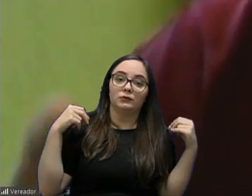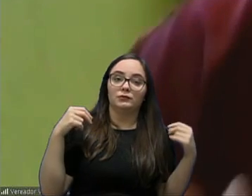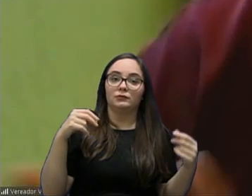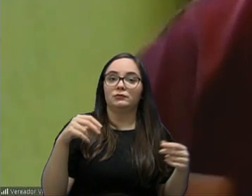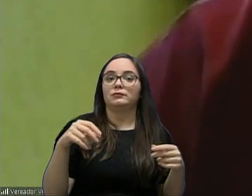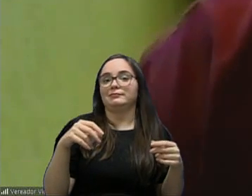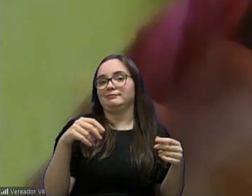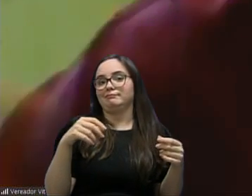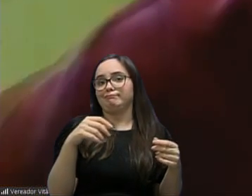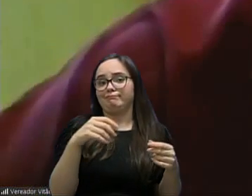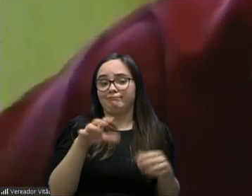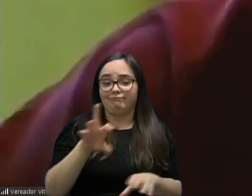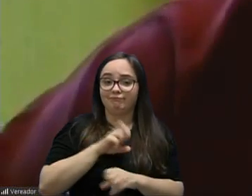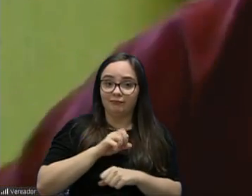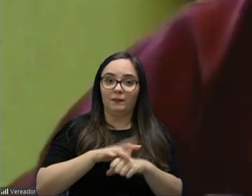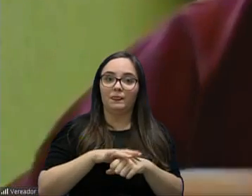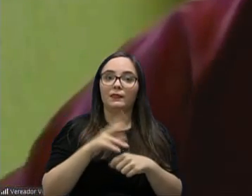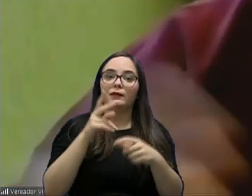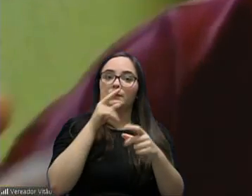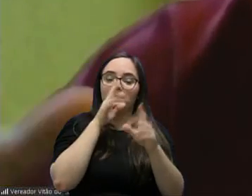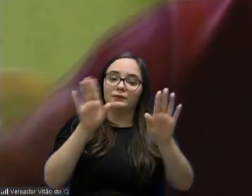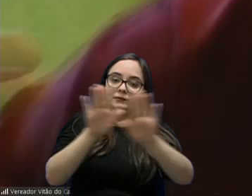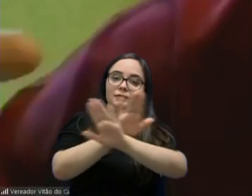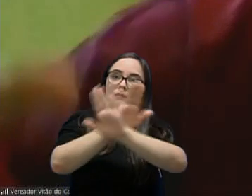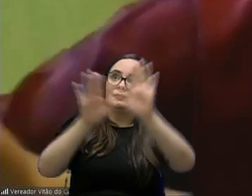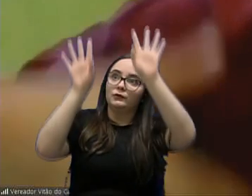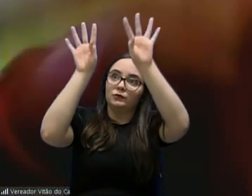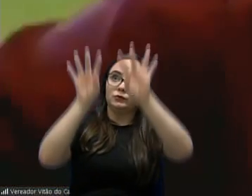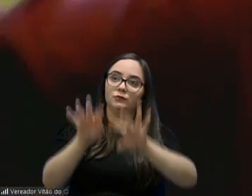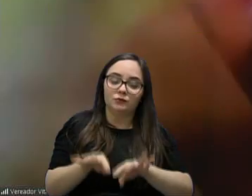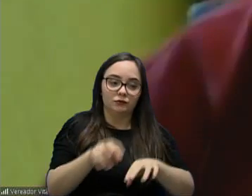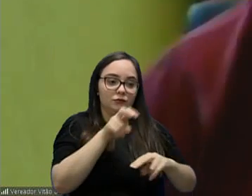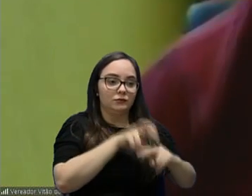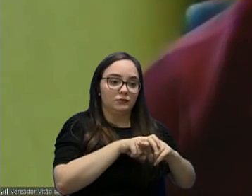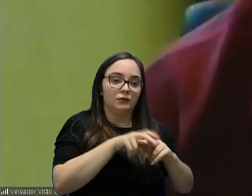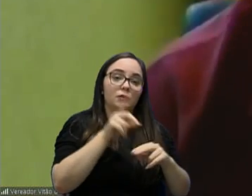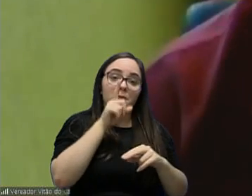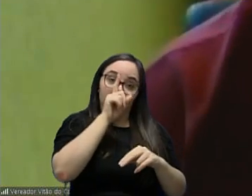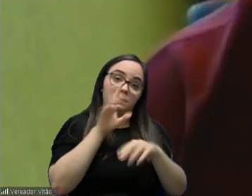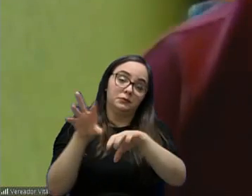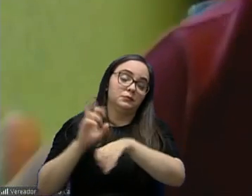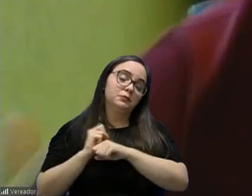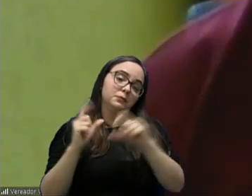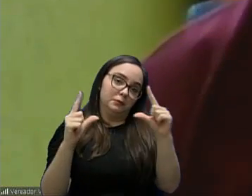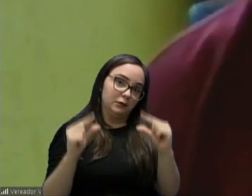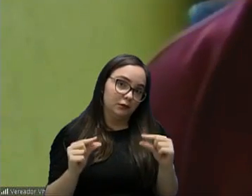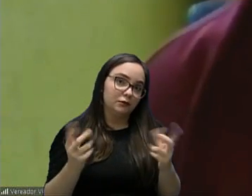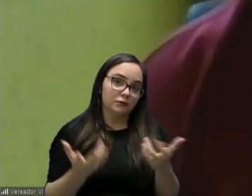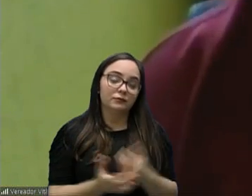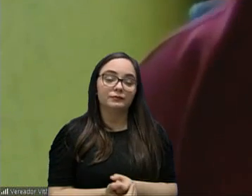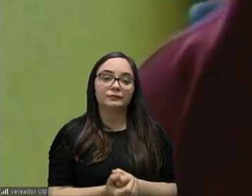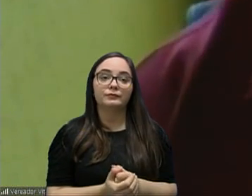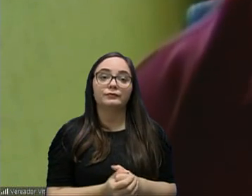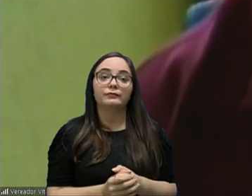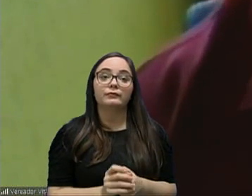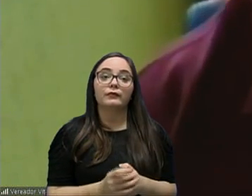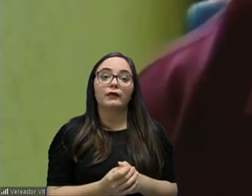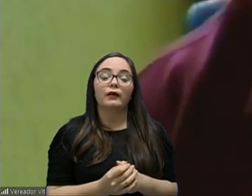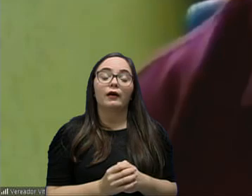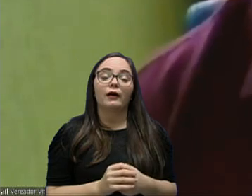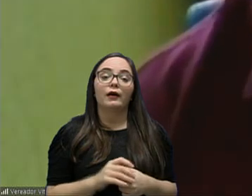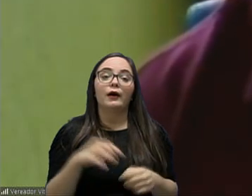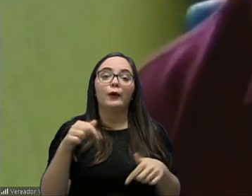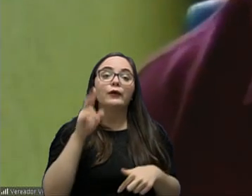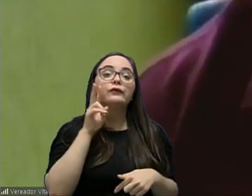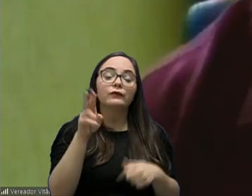cortina, colocaram tipo um box, deixaram o motorista com menos perigo de pegar uma infecção. E agora você vê